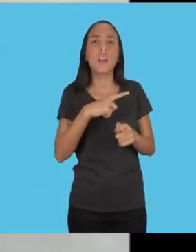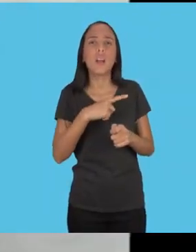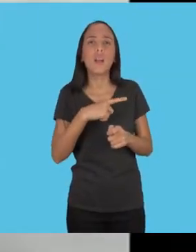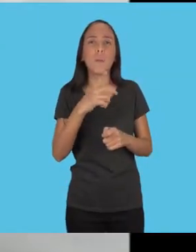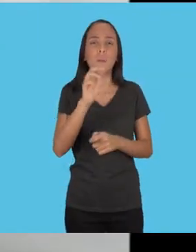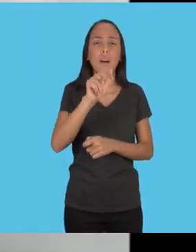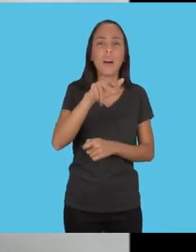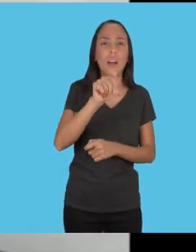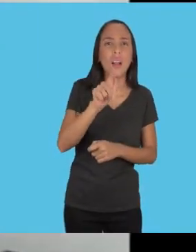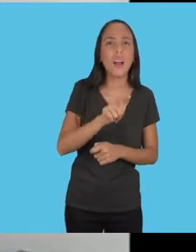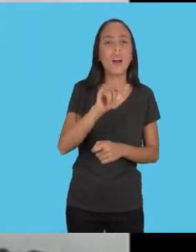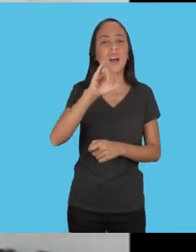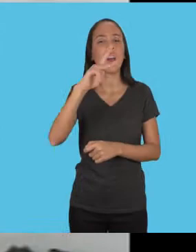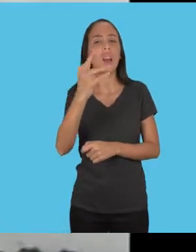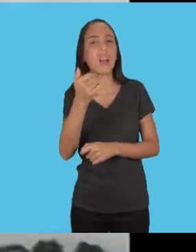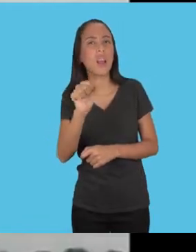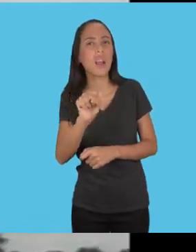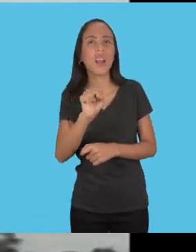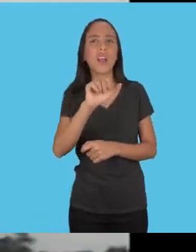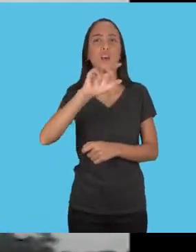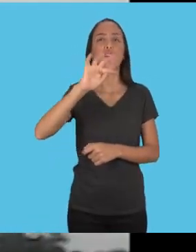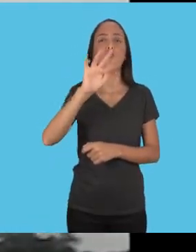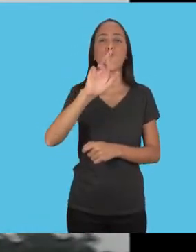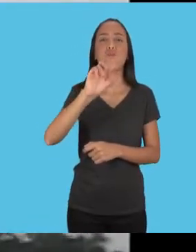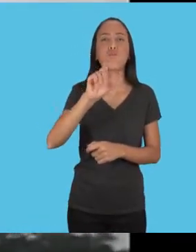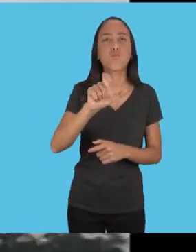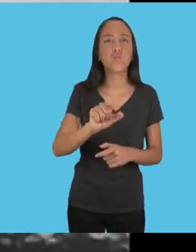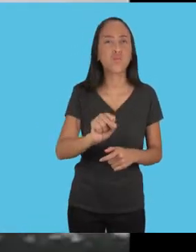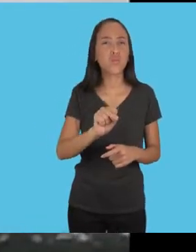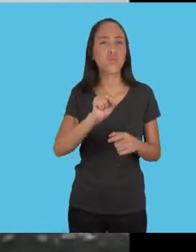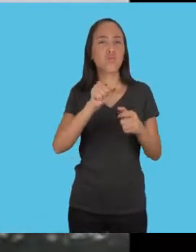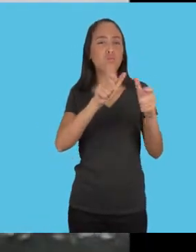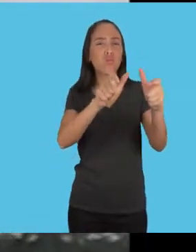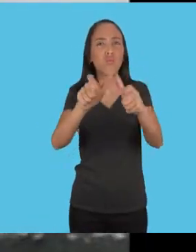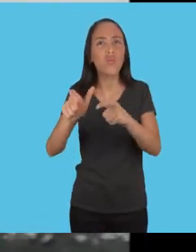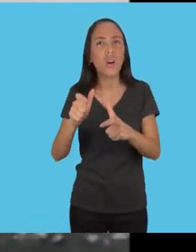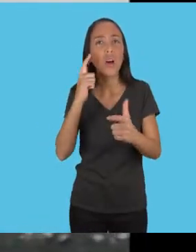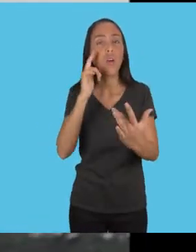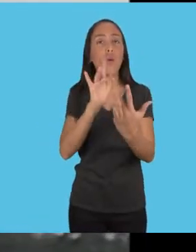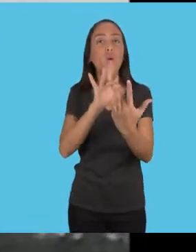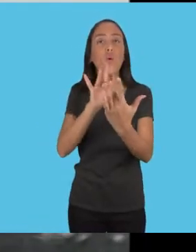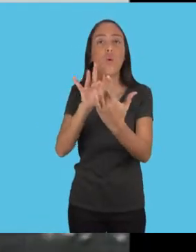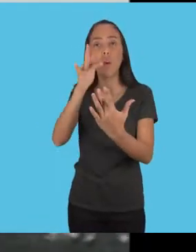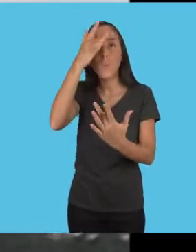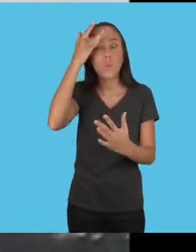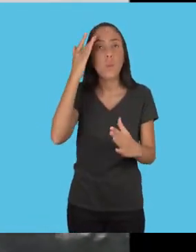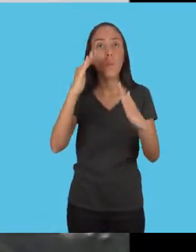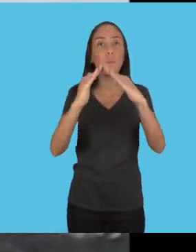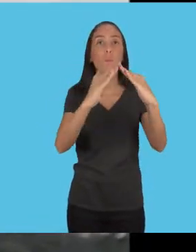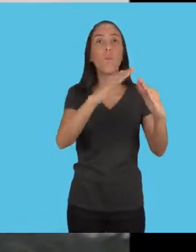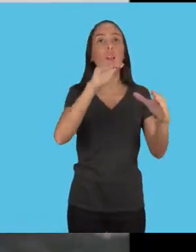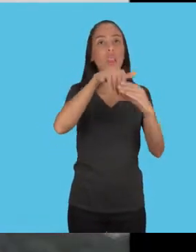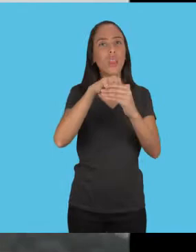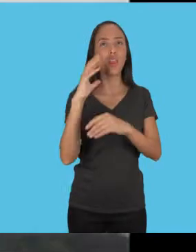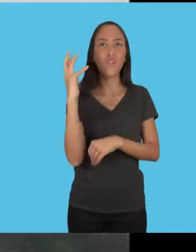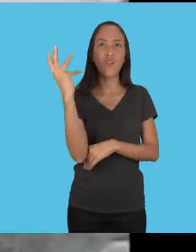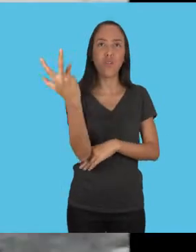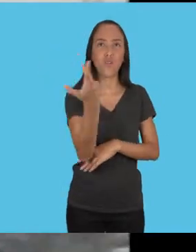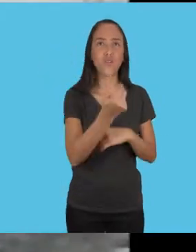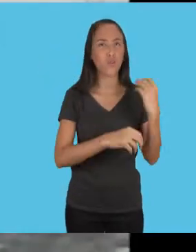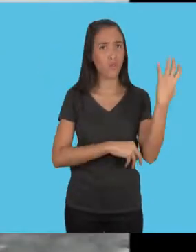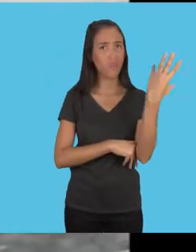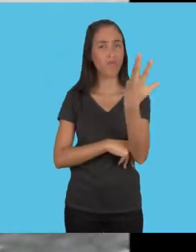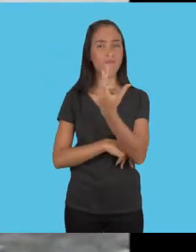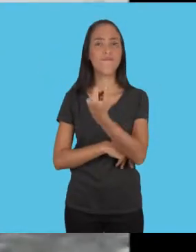Paranás, nas ilhas, e entrava em contato com essas populações da floresta. Né? Mas na Amazônia,